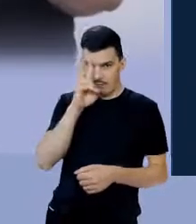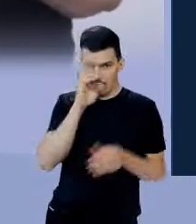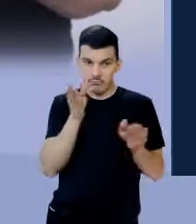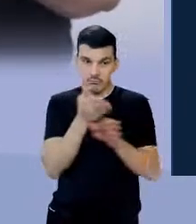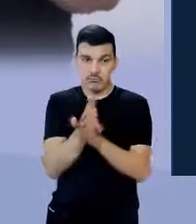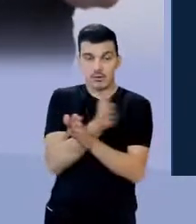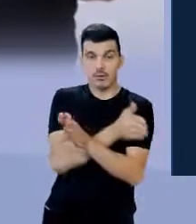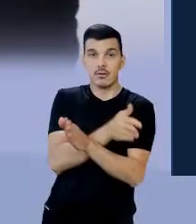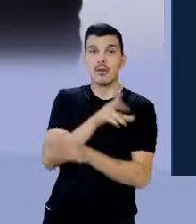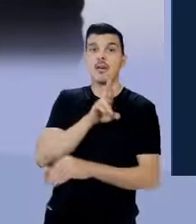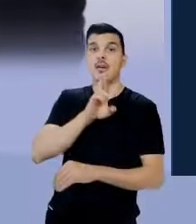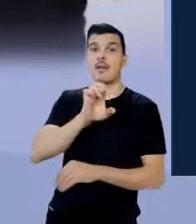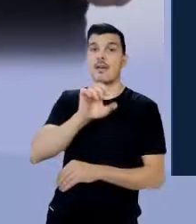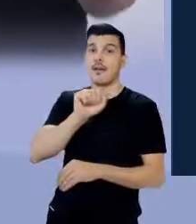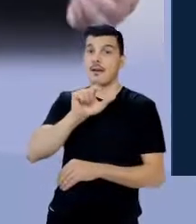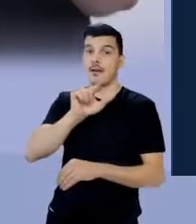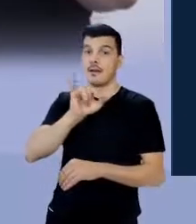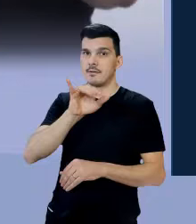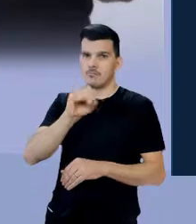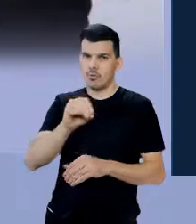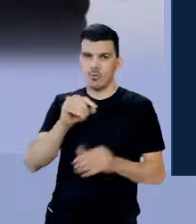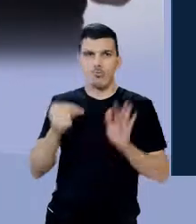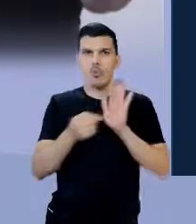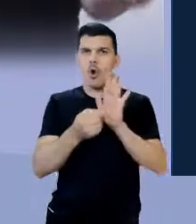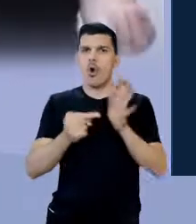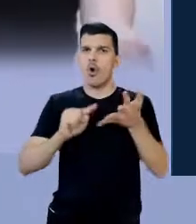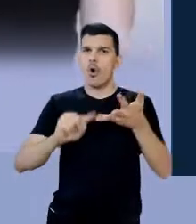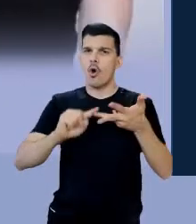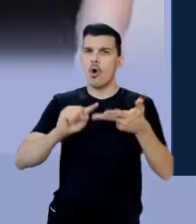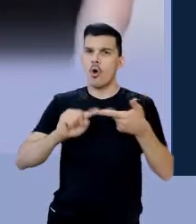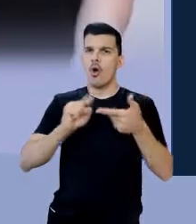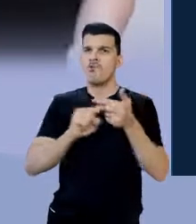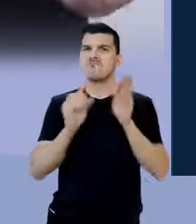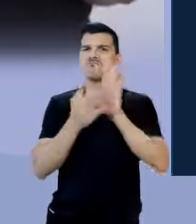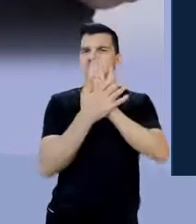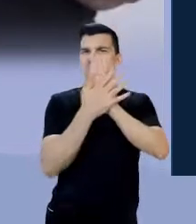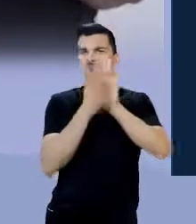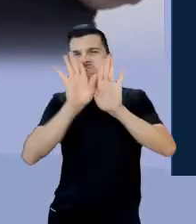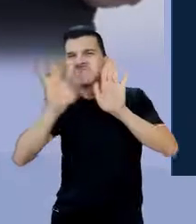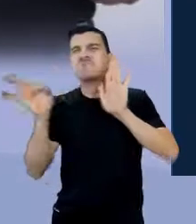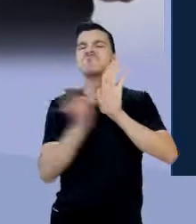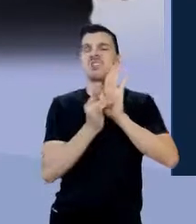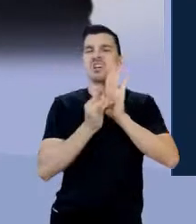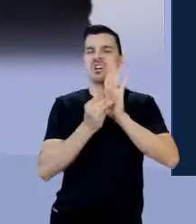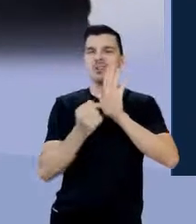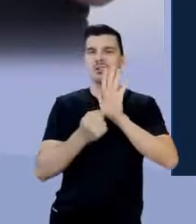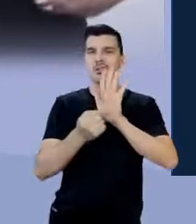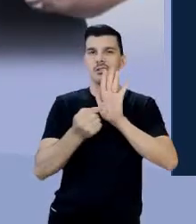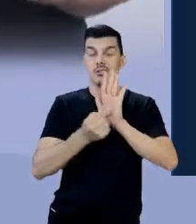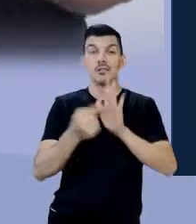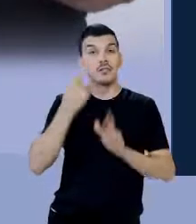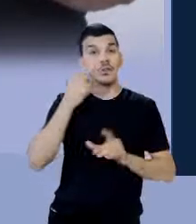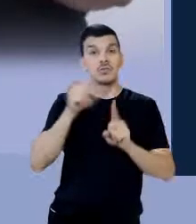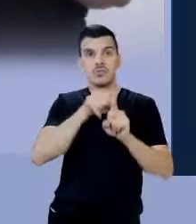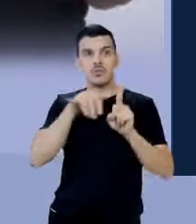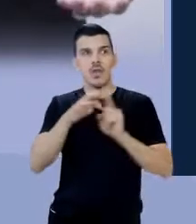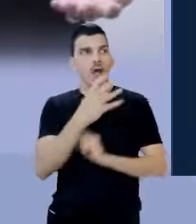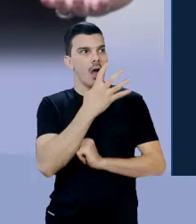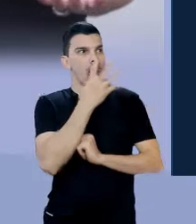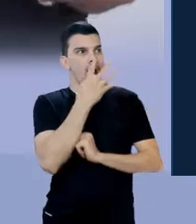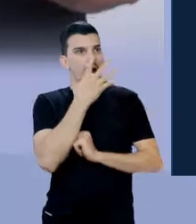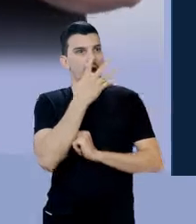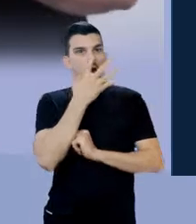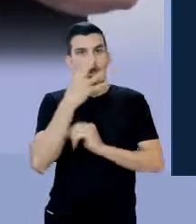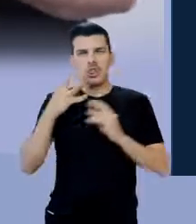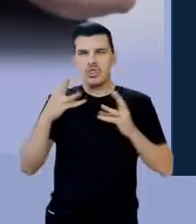um período em que a verdade, as instituições foram desmascaradas e a sociedade foi